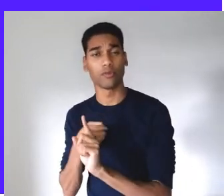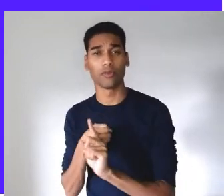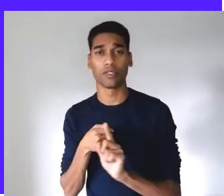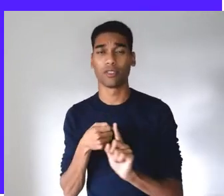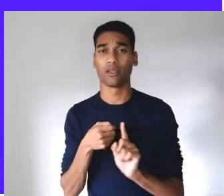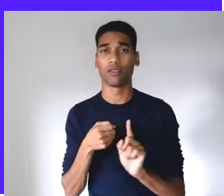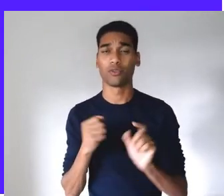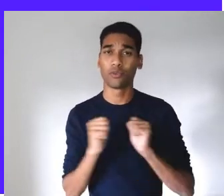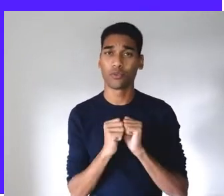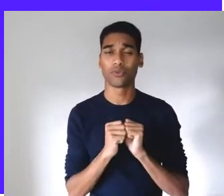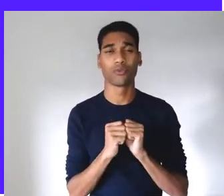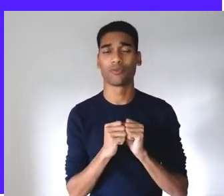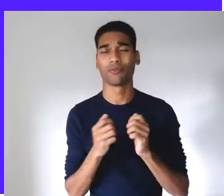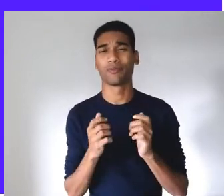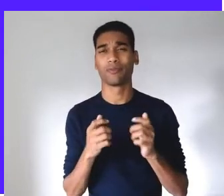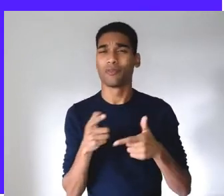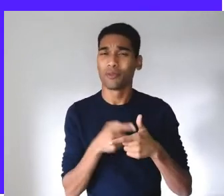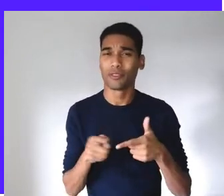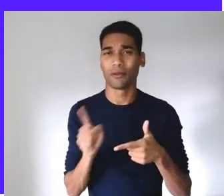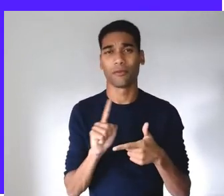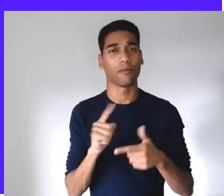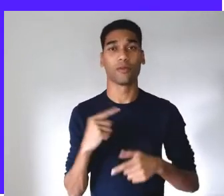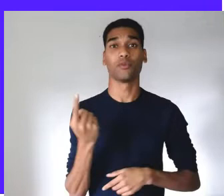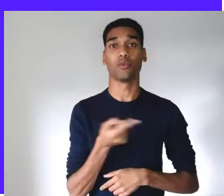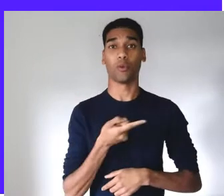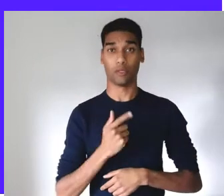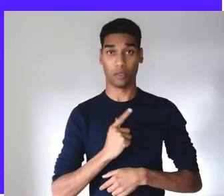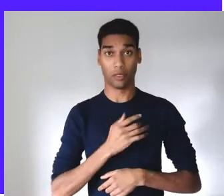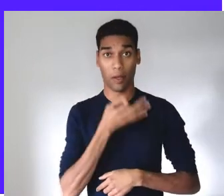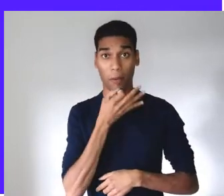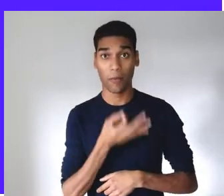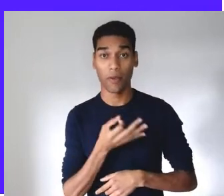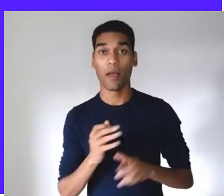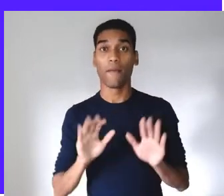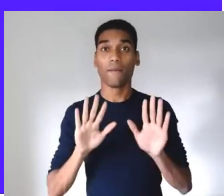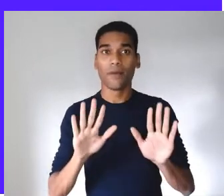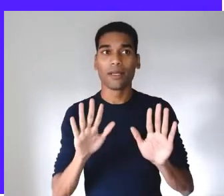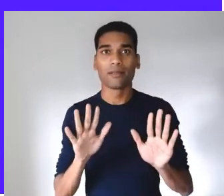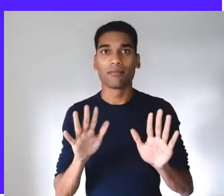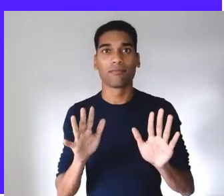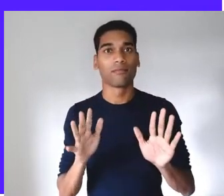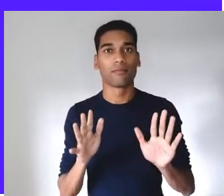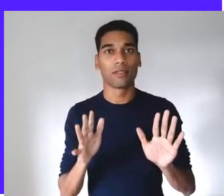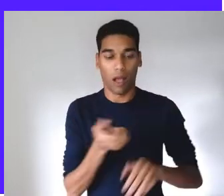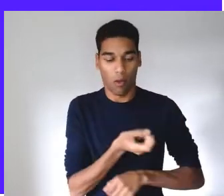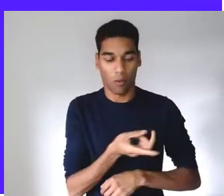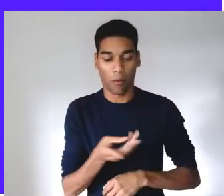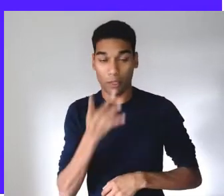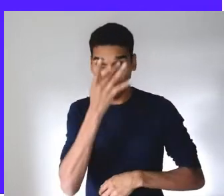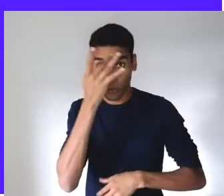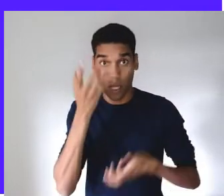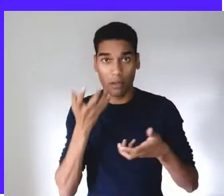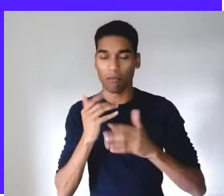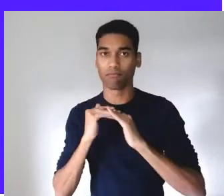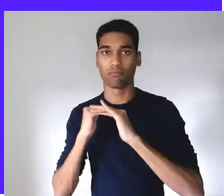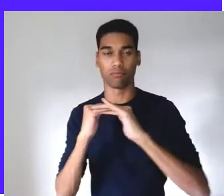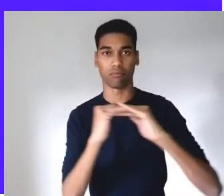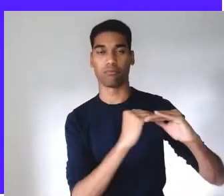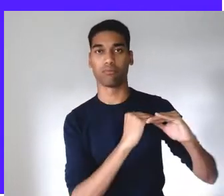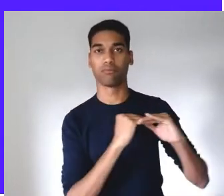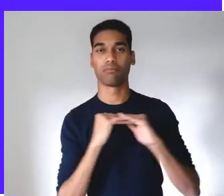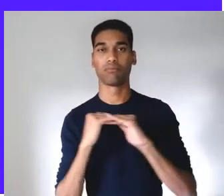mídia é posicionada. A questão é que há uma disputa por hegemonia e um pensamento